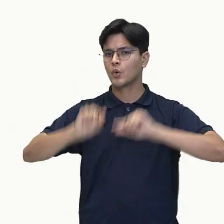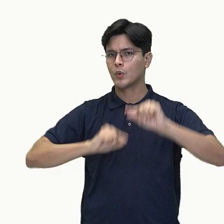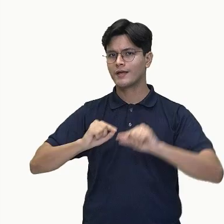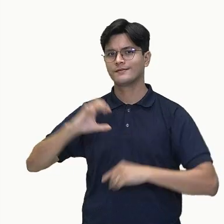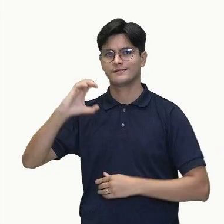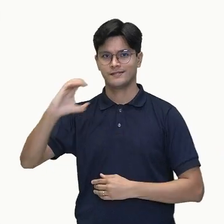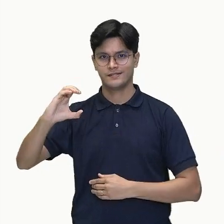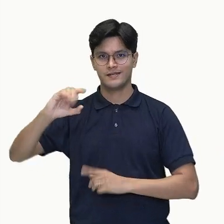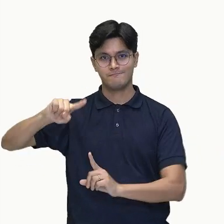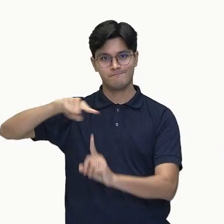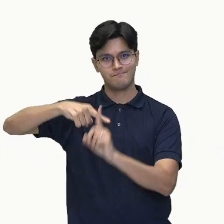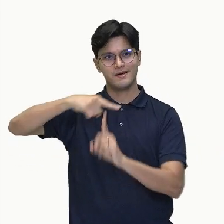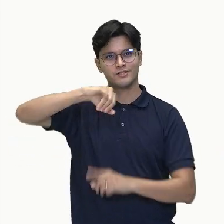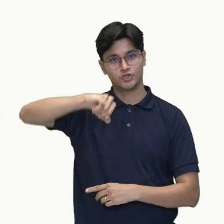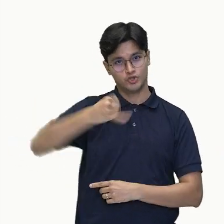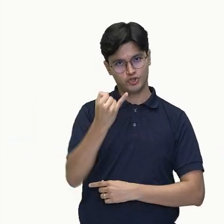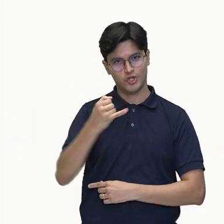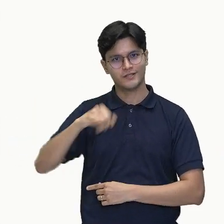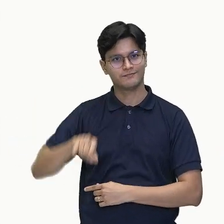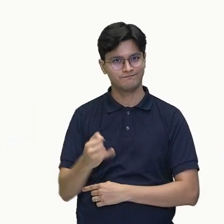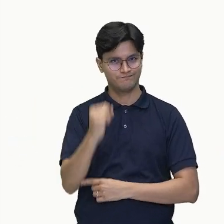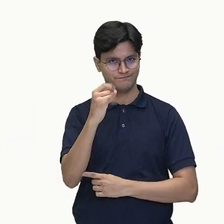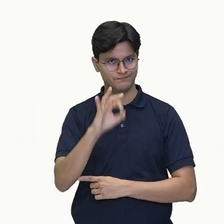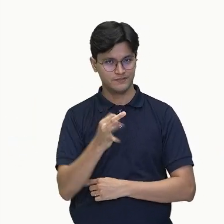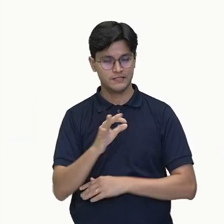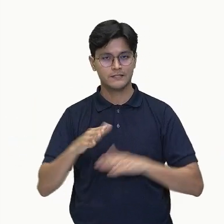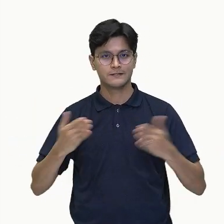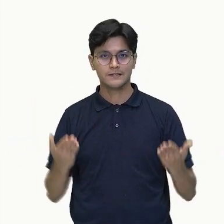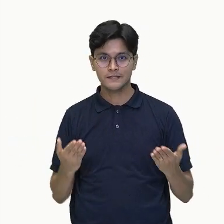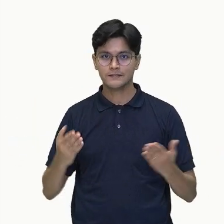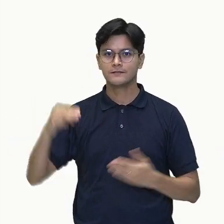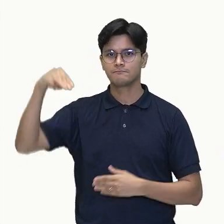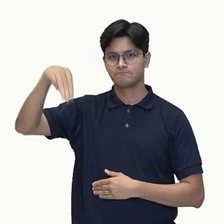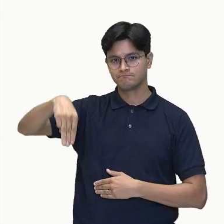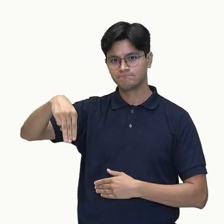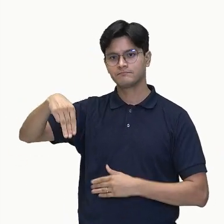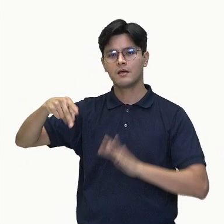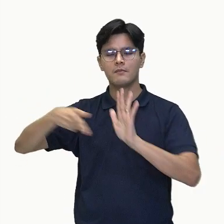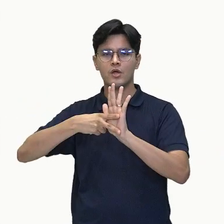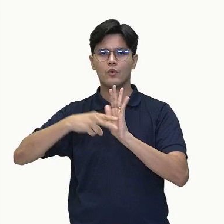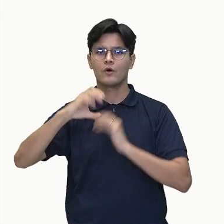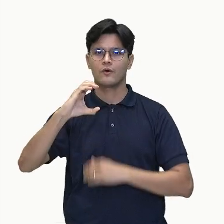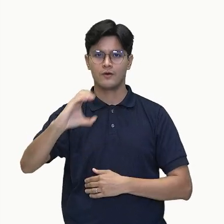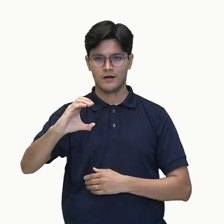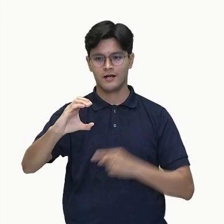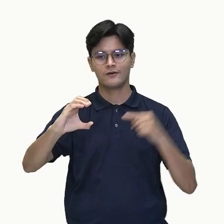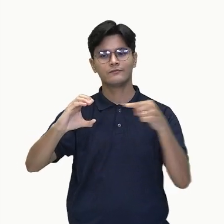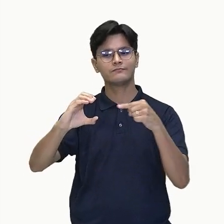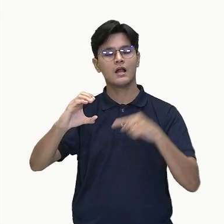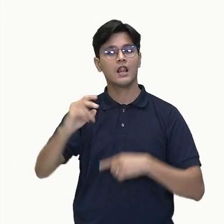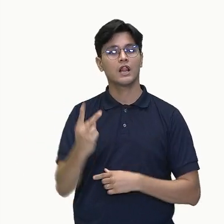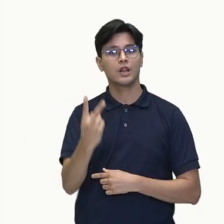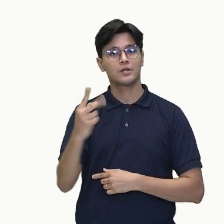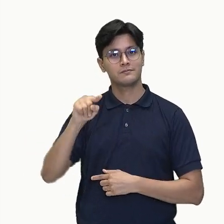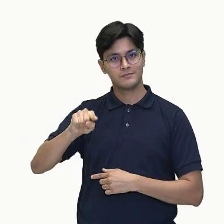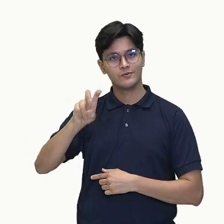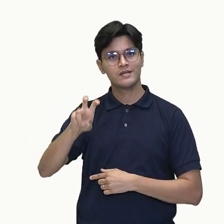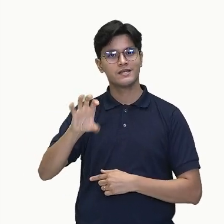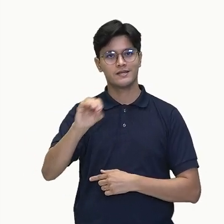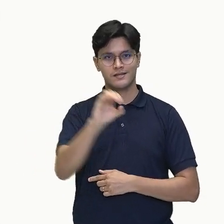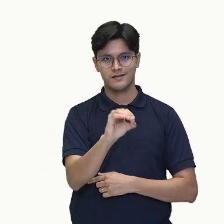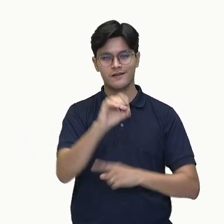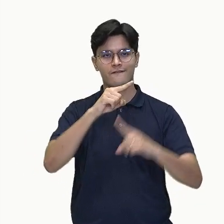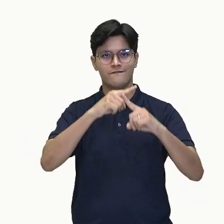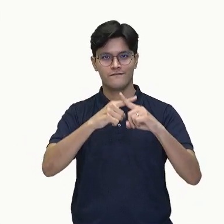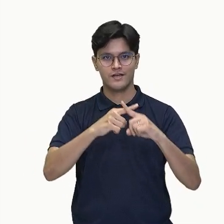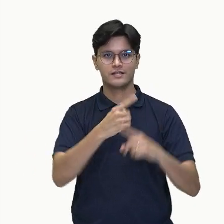juros. Então, veja, montante é igual ao capital, que vale R$ 2.500, multiplicado por